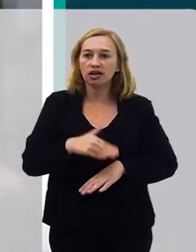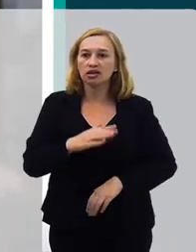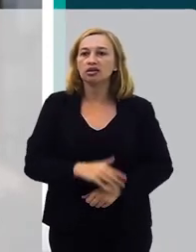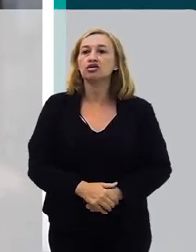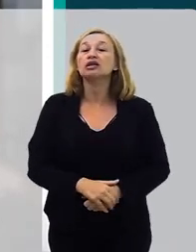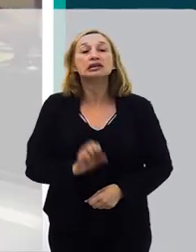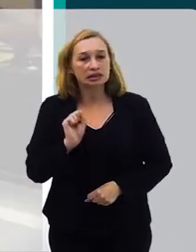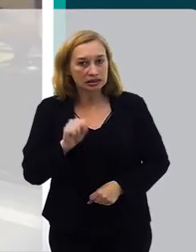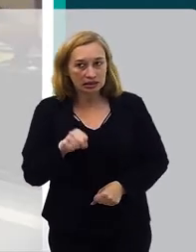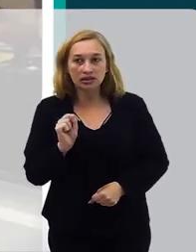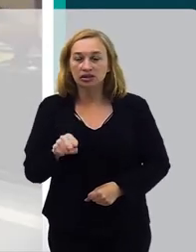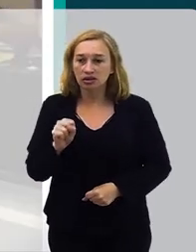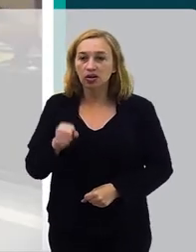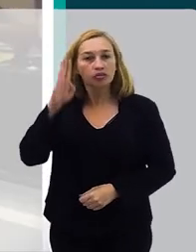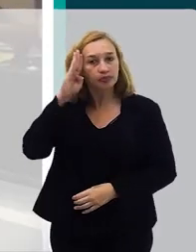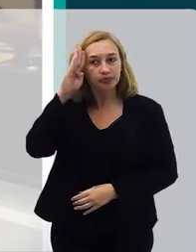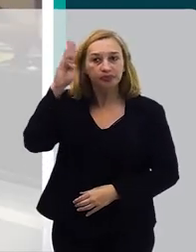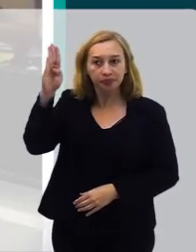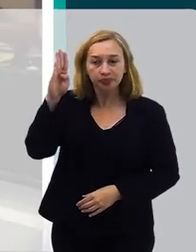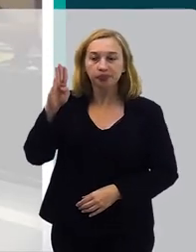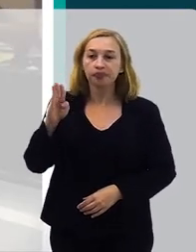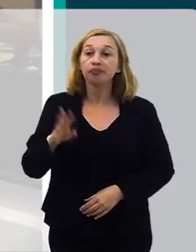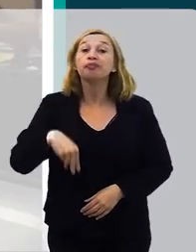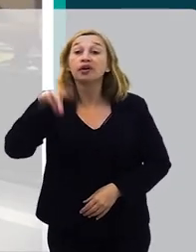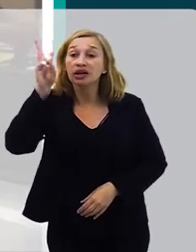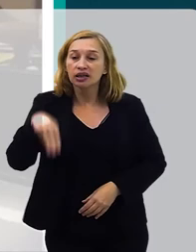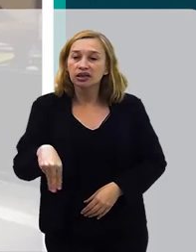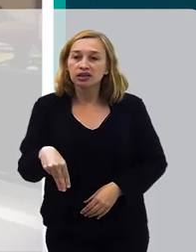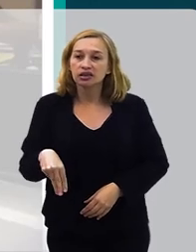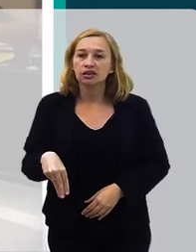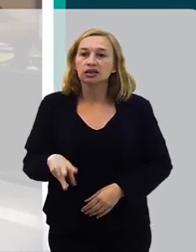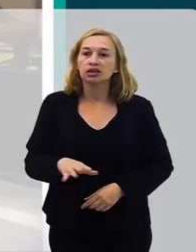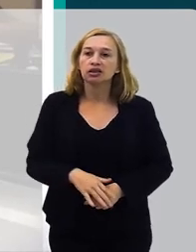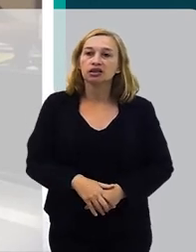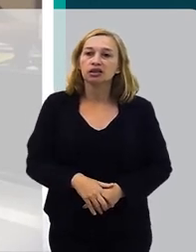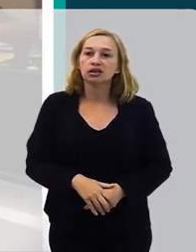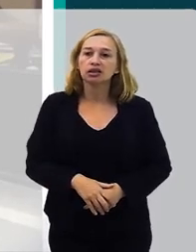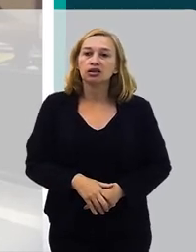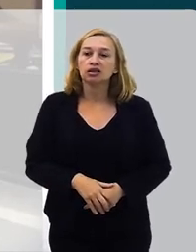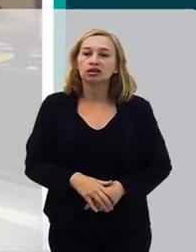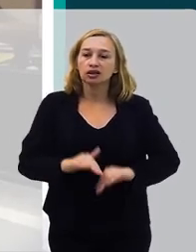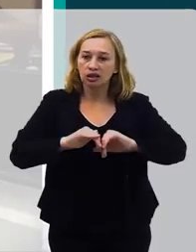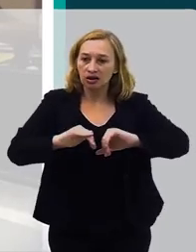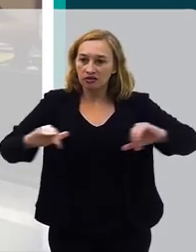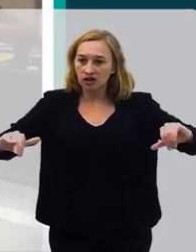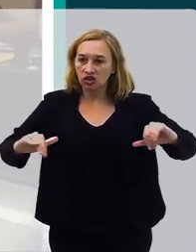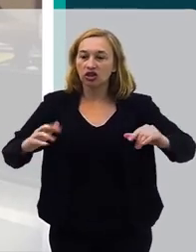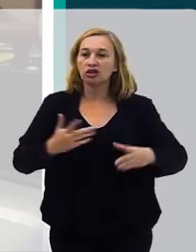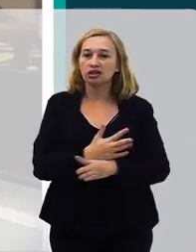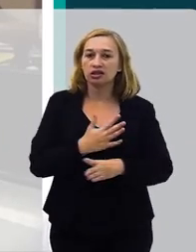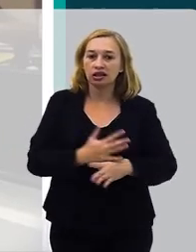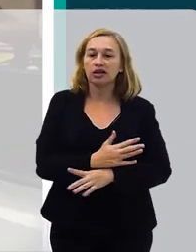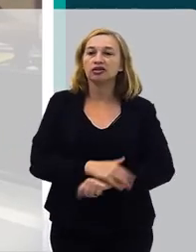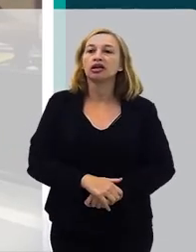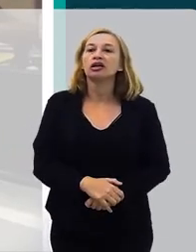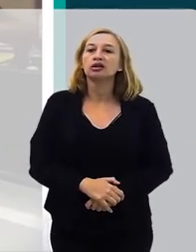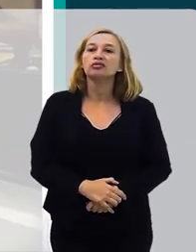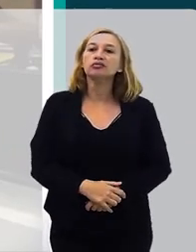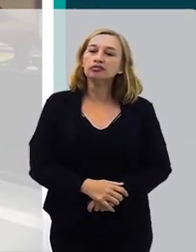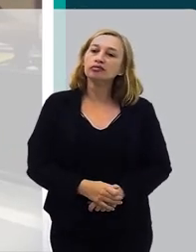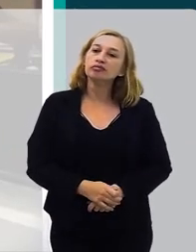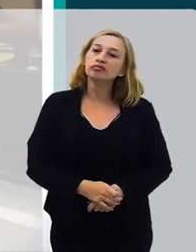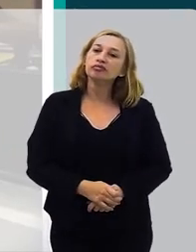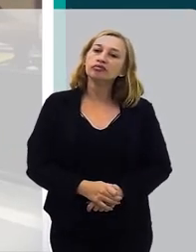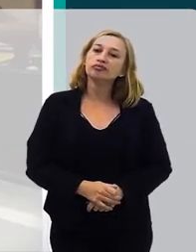nesse sentido? Sim, principalmente para quem se encontra mais distante do centro,